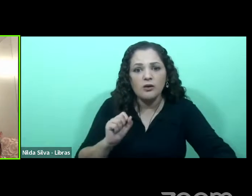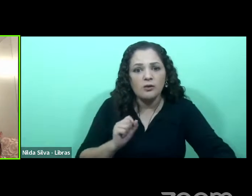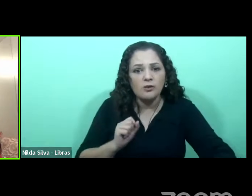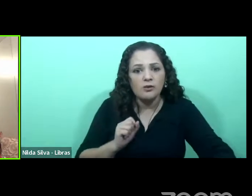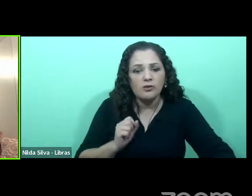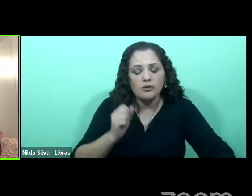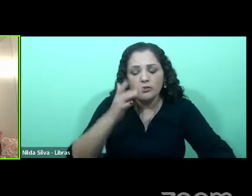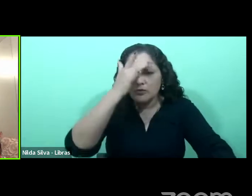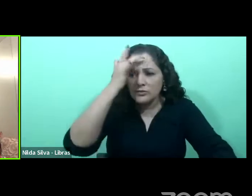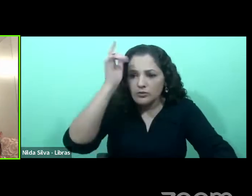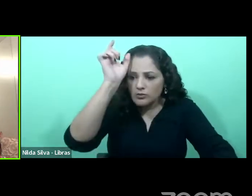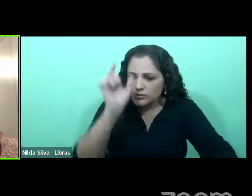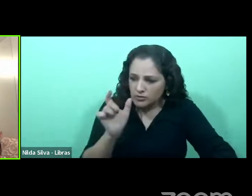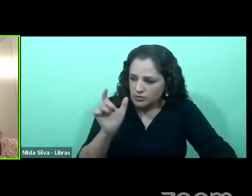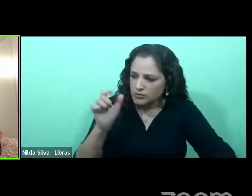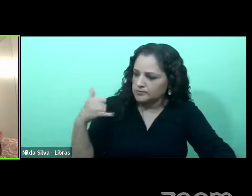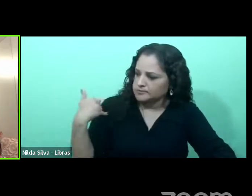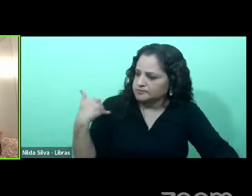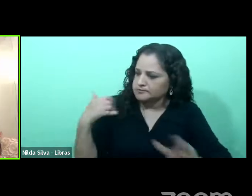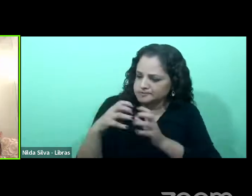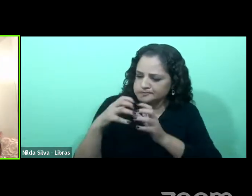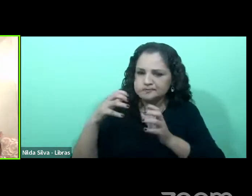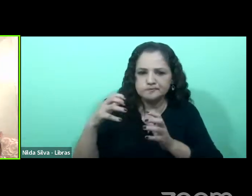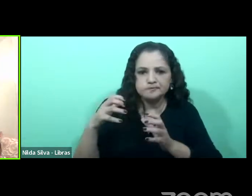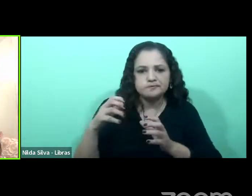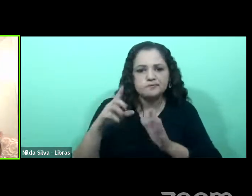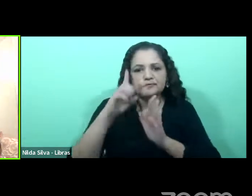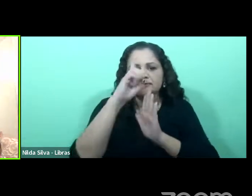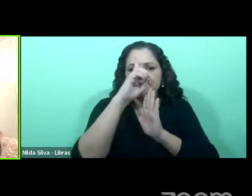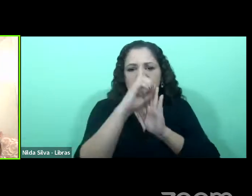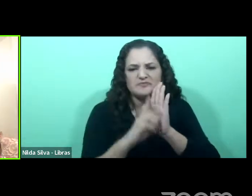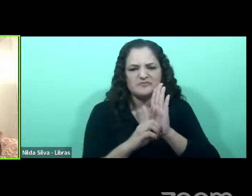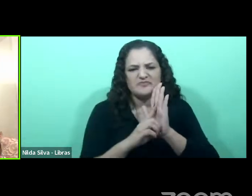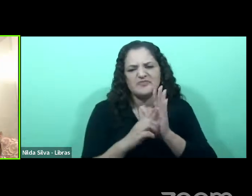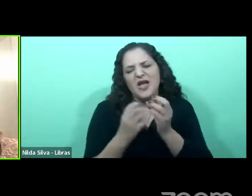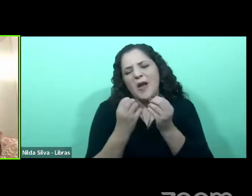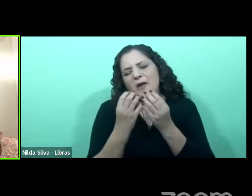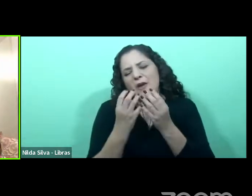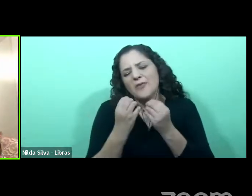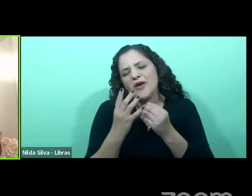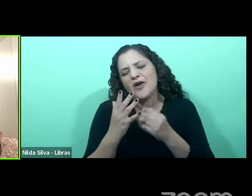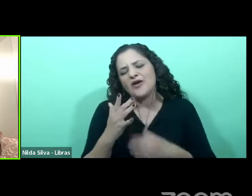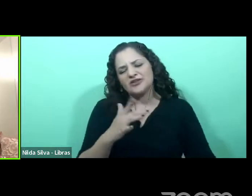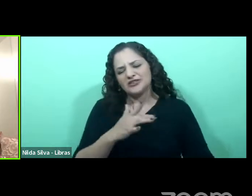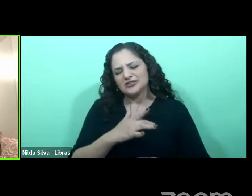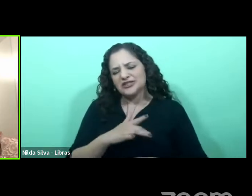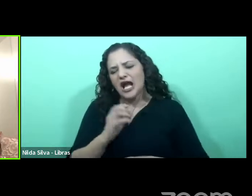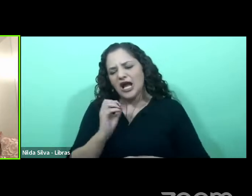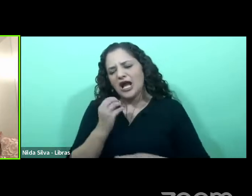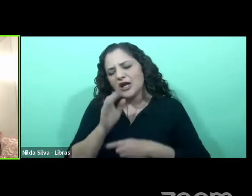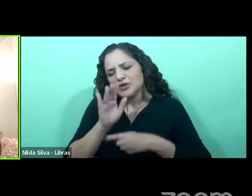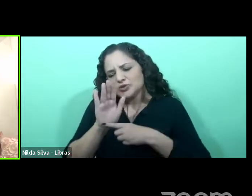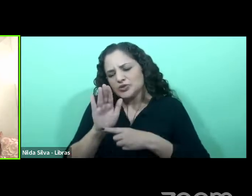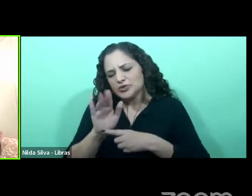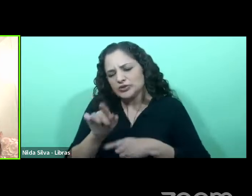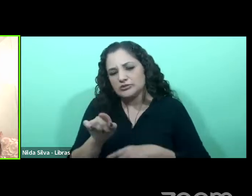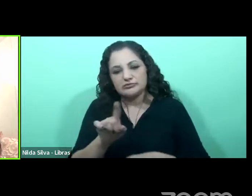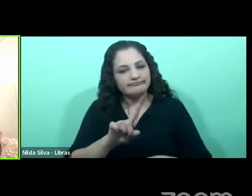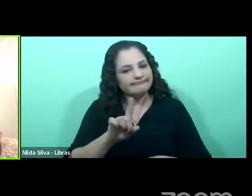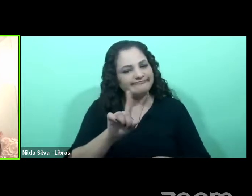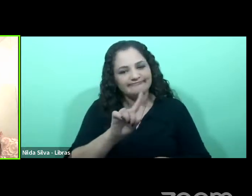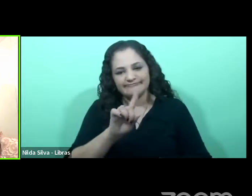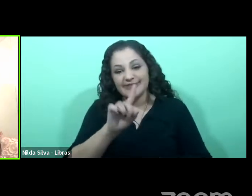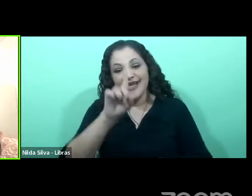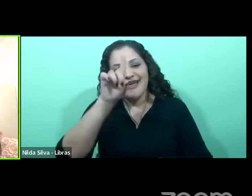o direito. É um direito. Não é uma benesse, não é uma caridade. É um direito. Eu acho que é importante